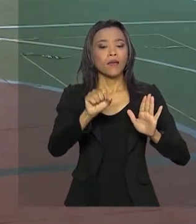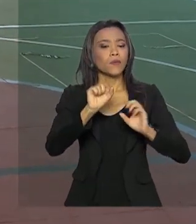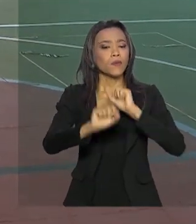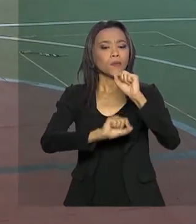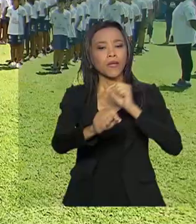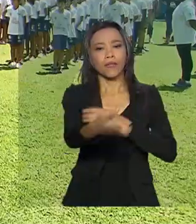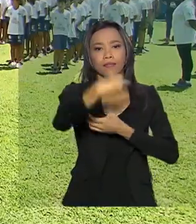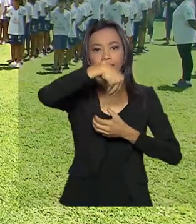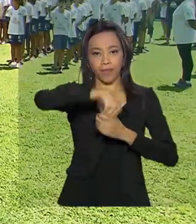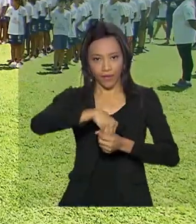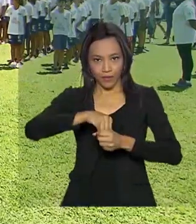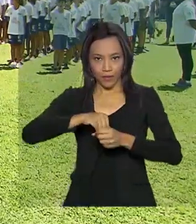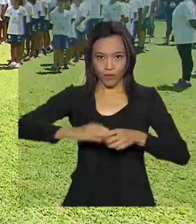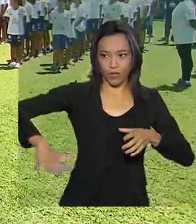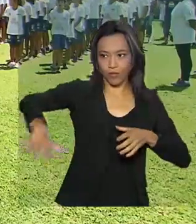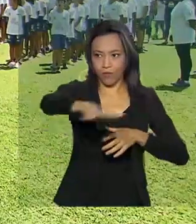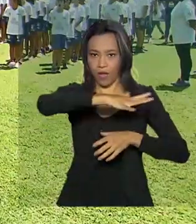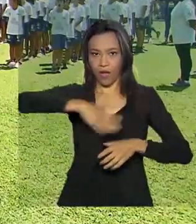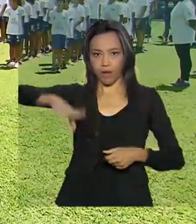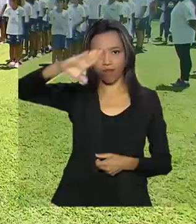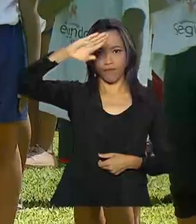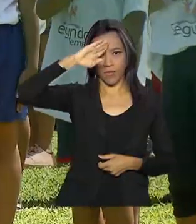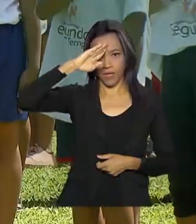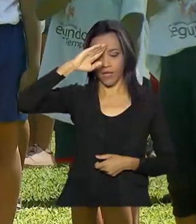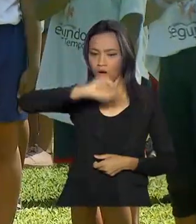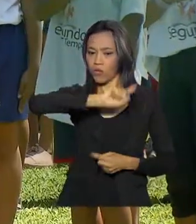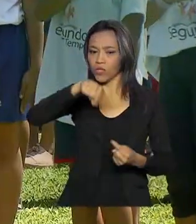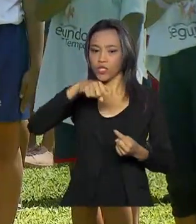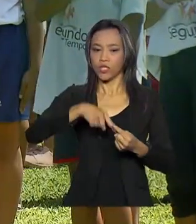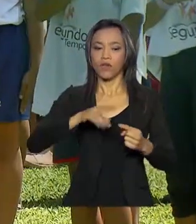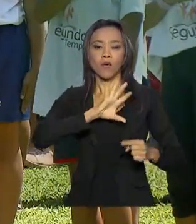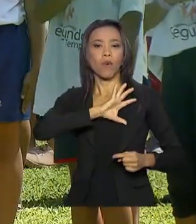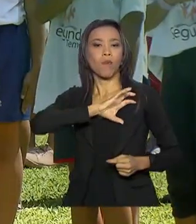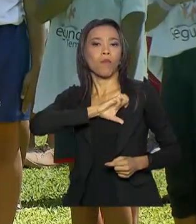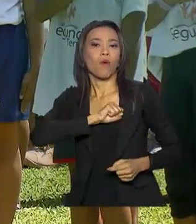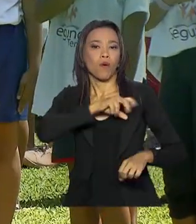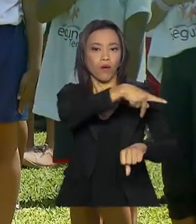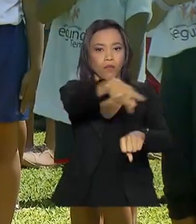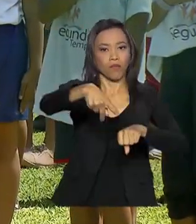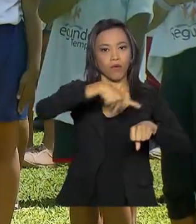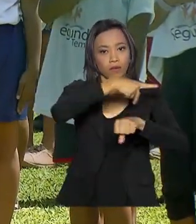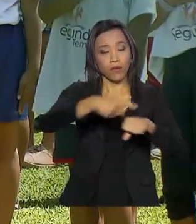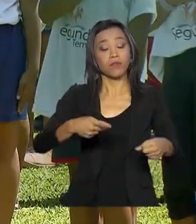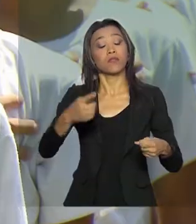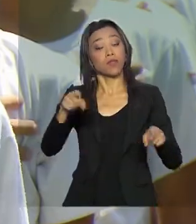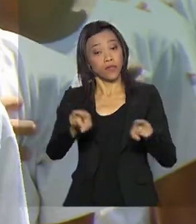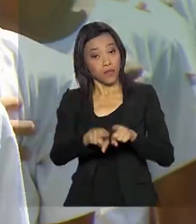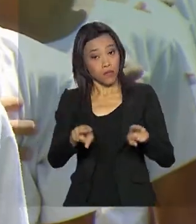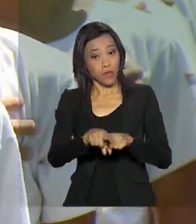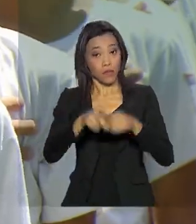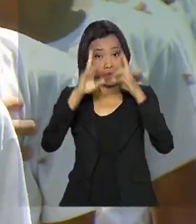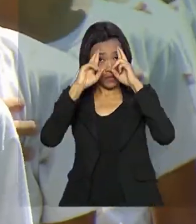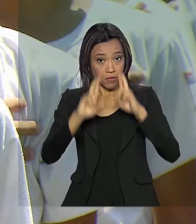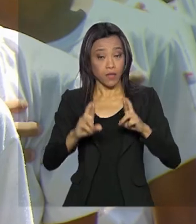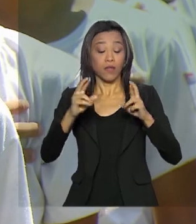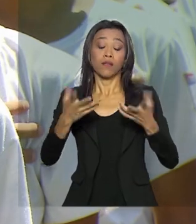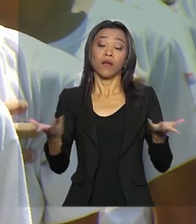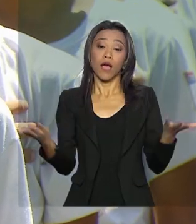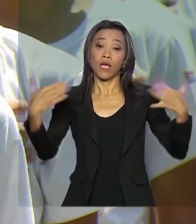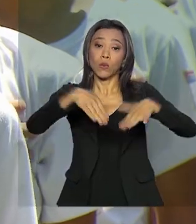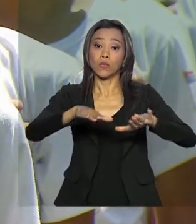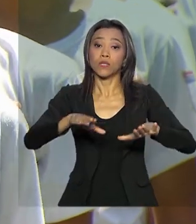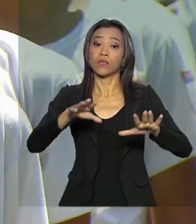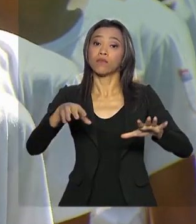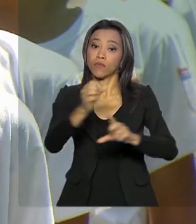unidade militar a intenção também é desenvolver o civismo a moral ea inclusão social no turno oposto ao